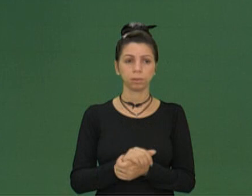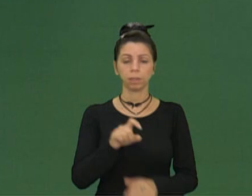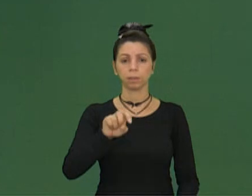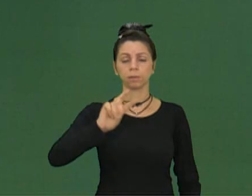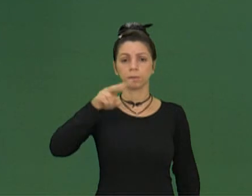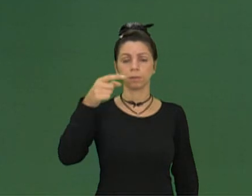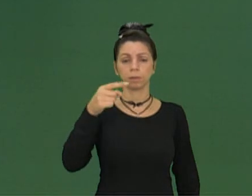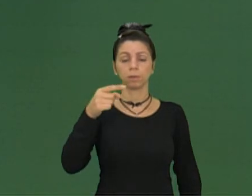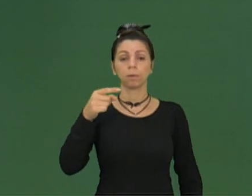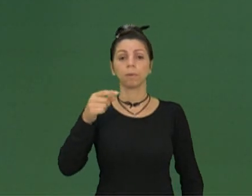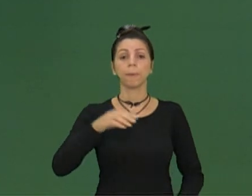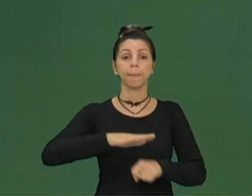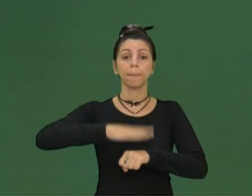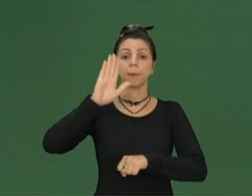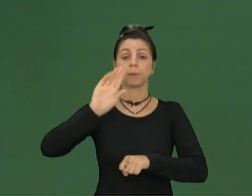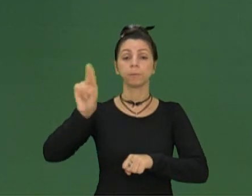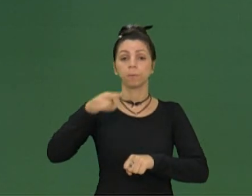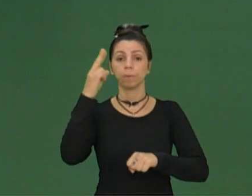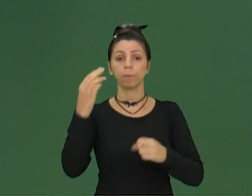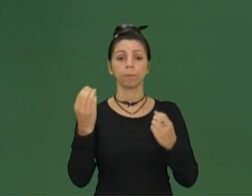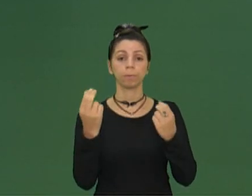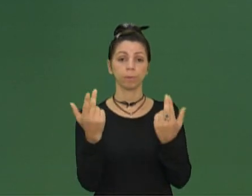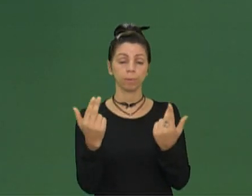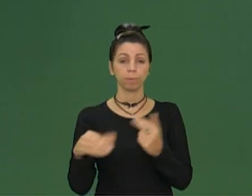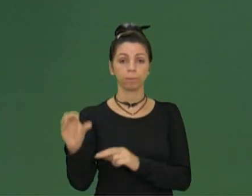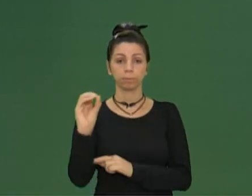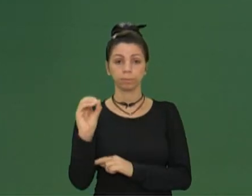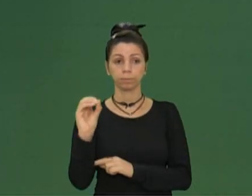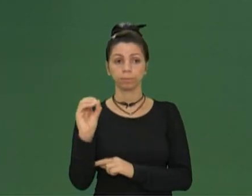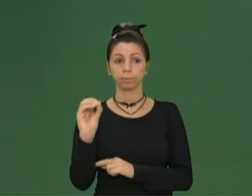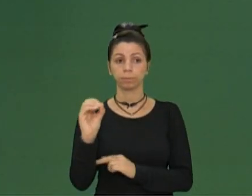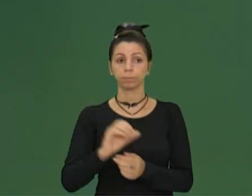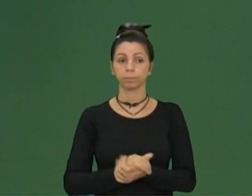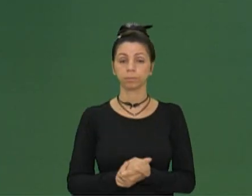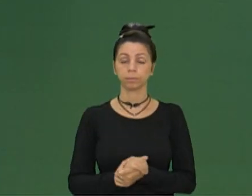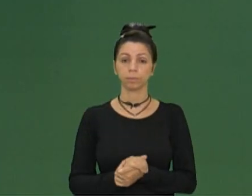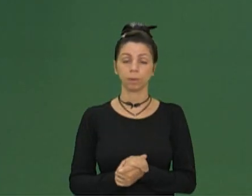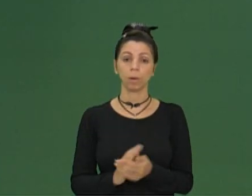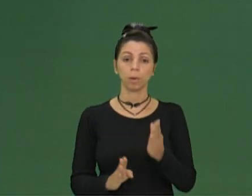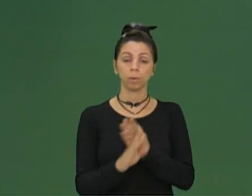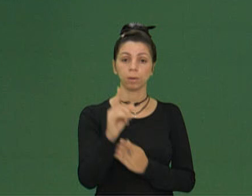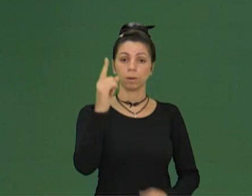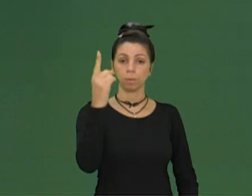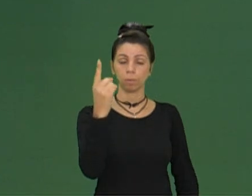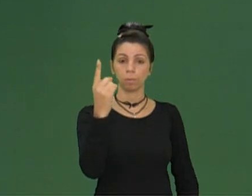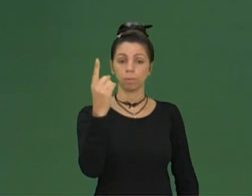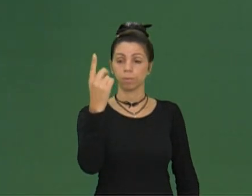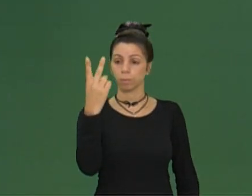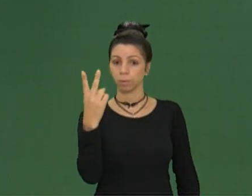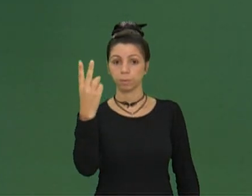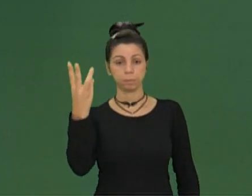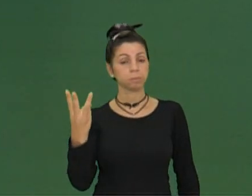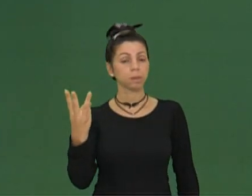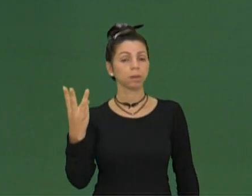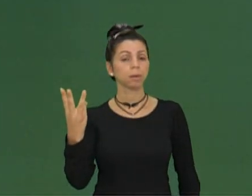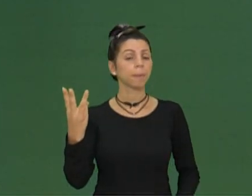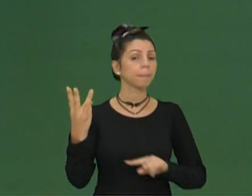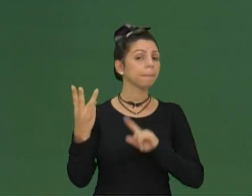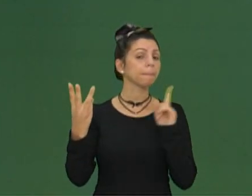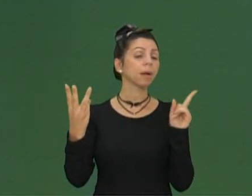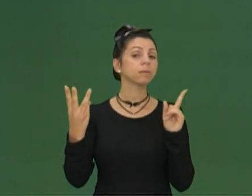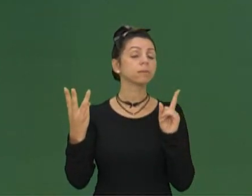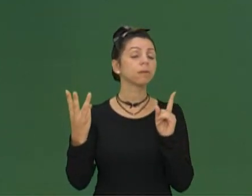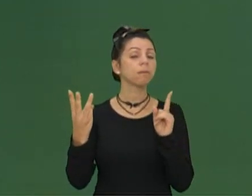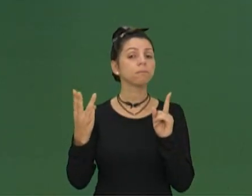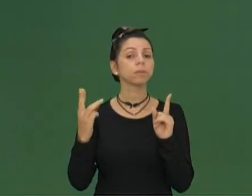quadrado maior ou igual a zero. Então, eu achei o quê? O 1, o 2 e o 3. Só que ela perguntou qual